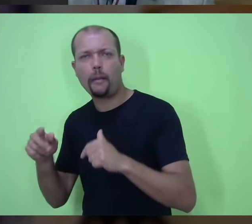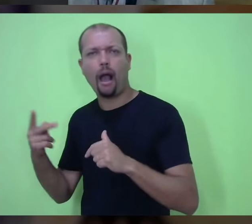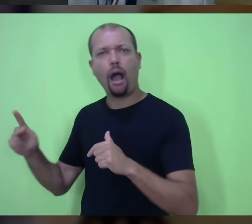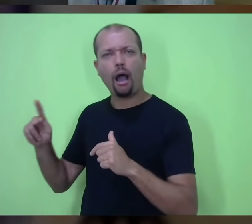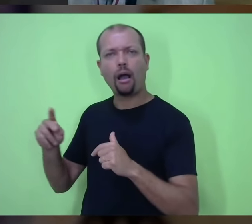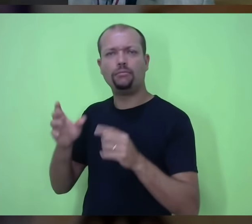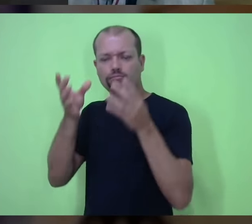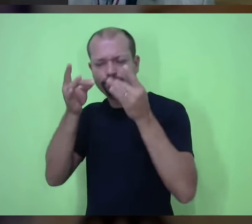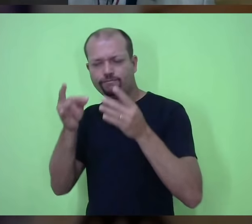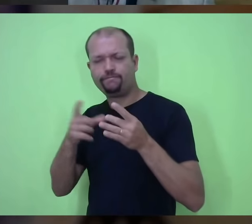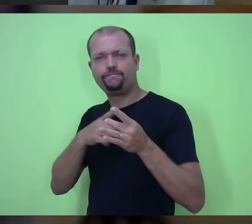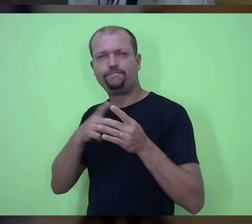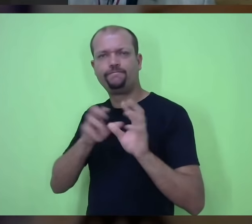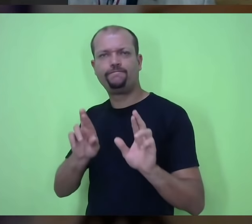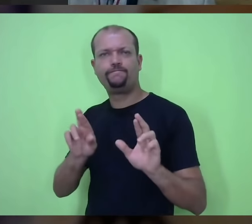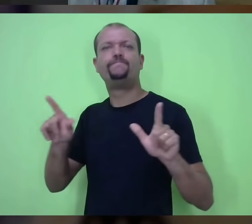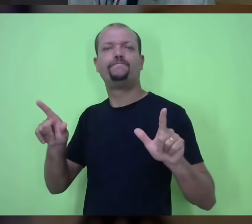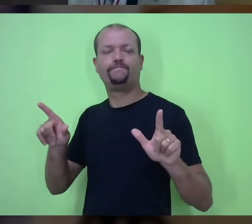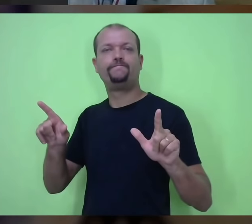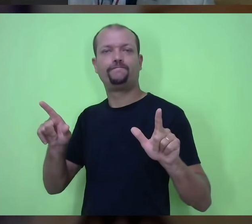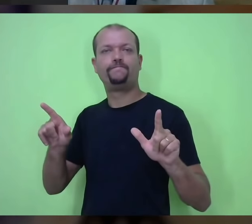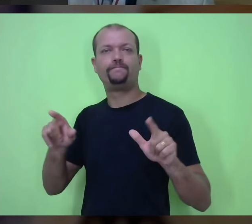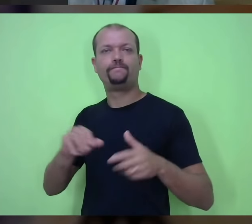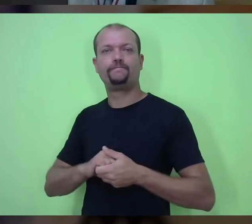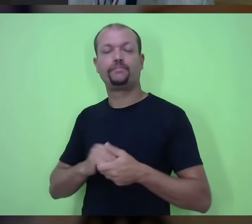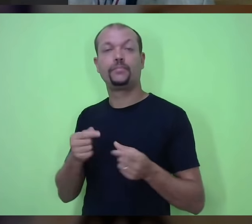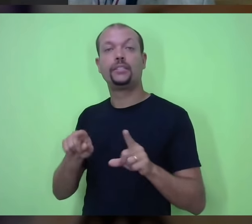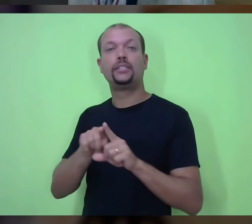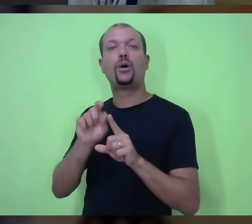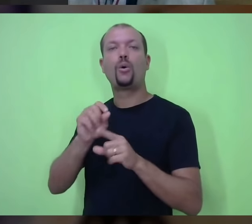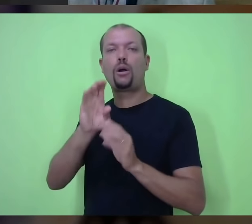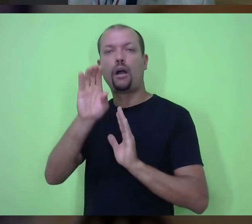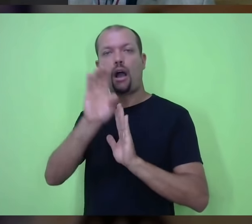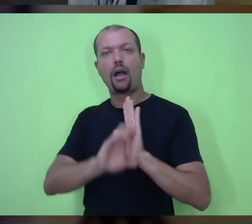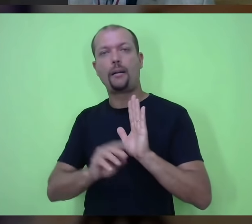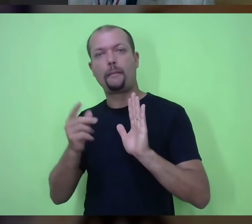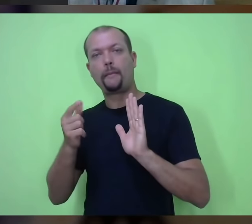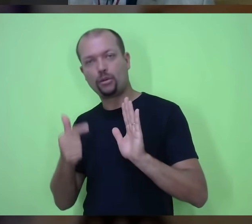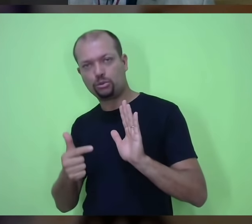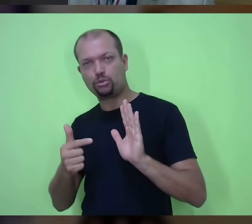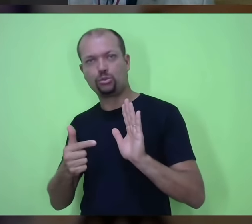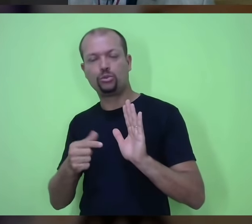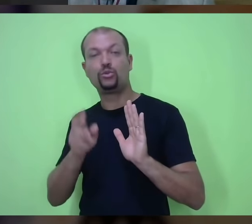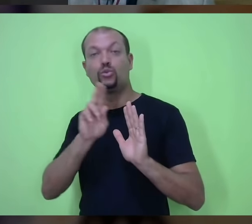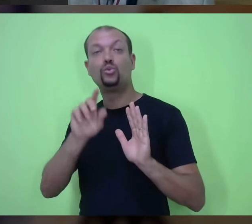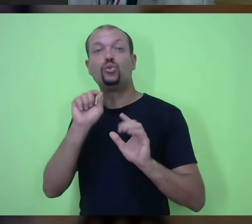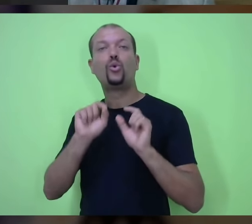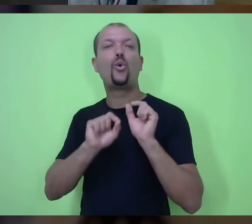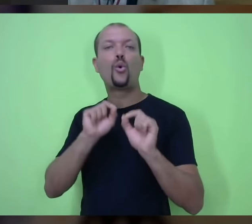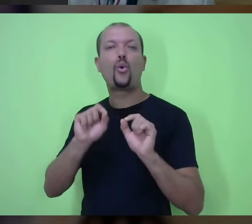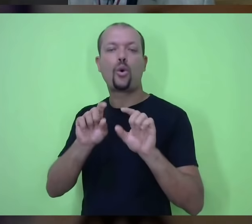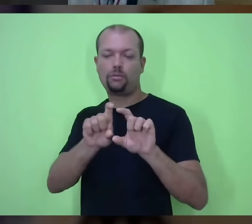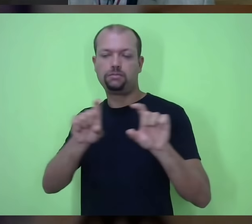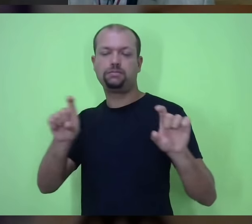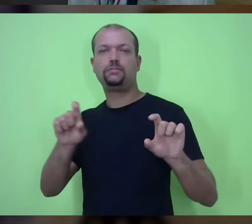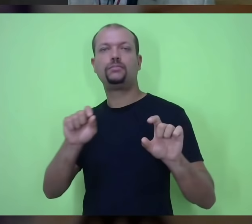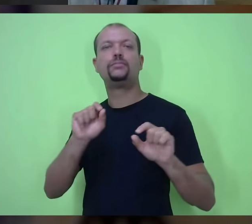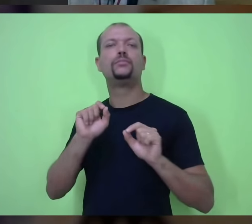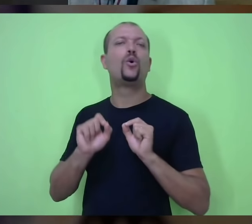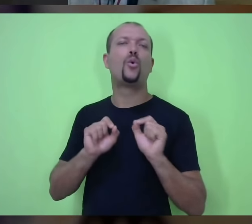suas características, isso distingue. Isso já começa a acontecer no capítulo 2, que vai usar expressões